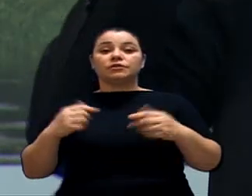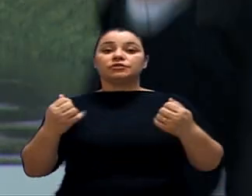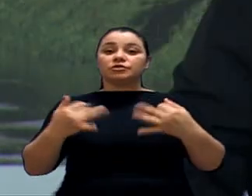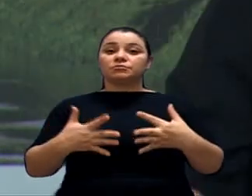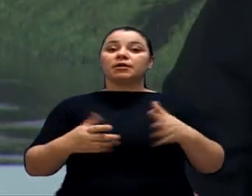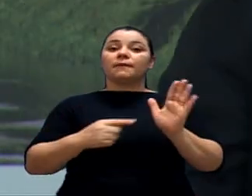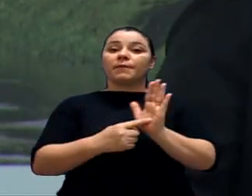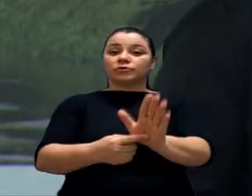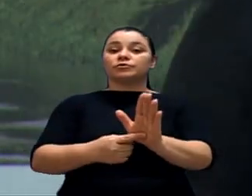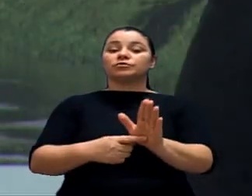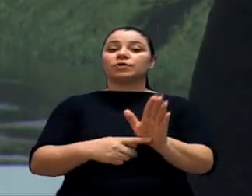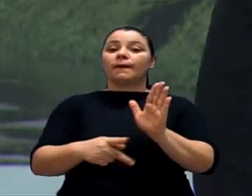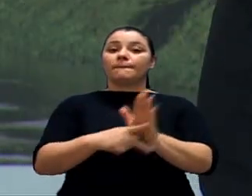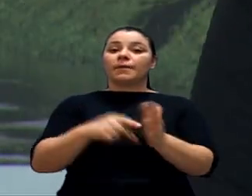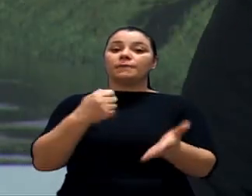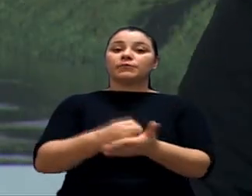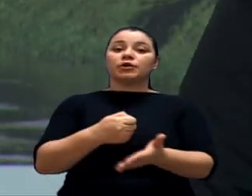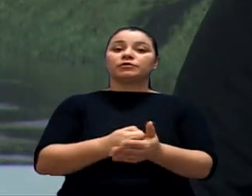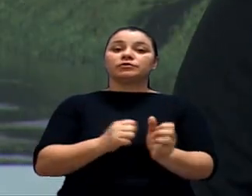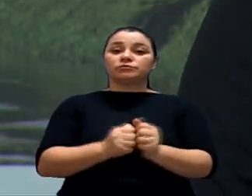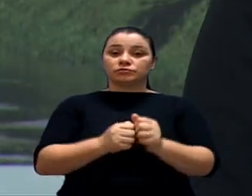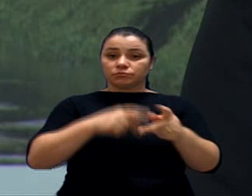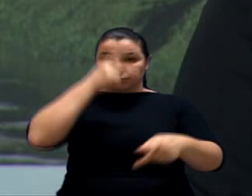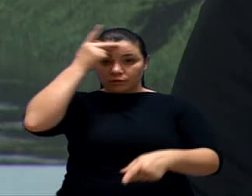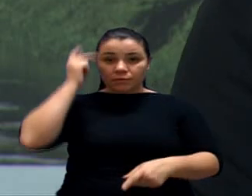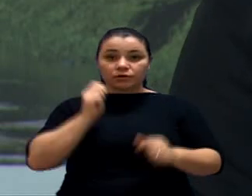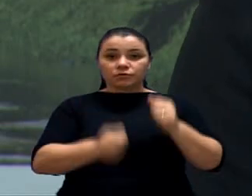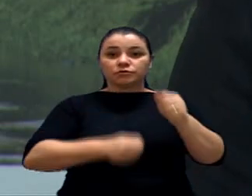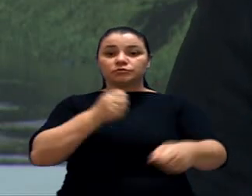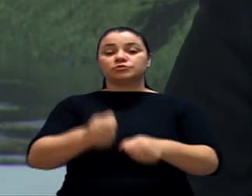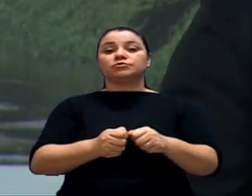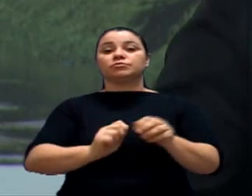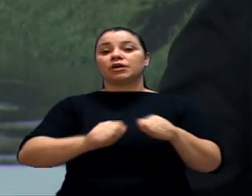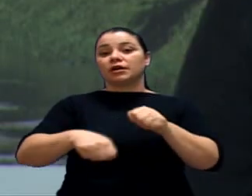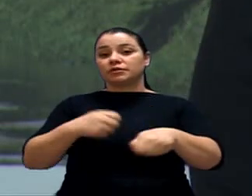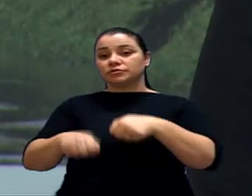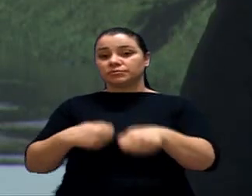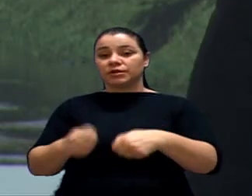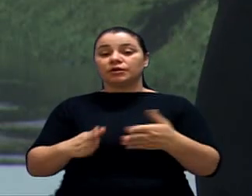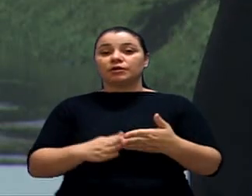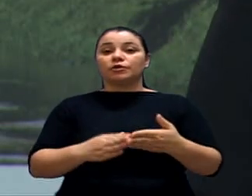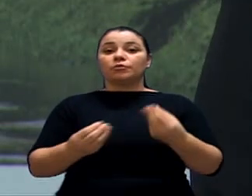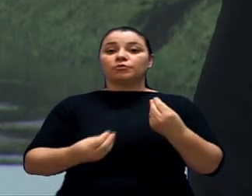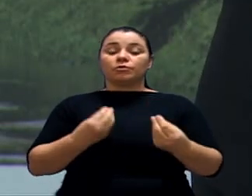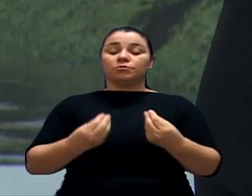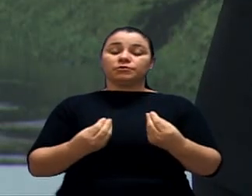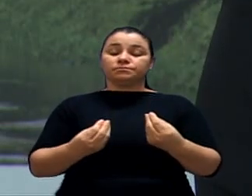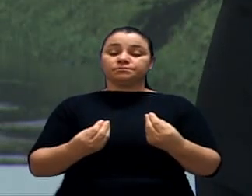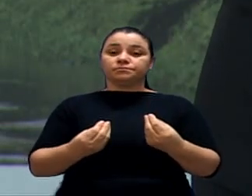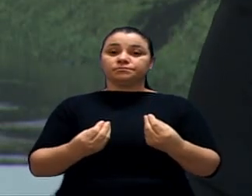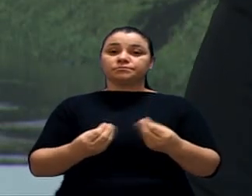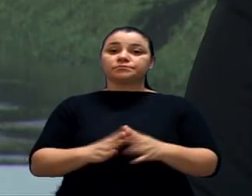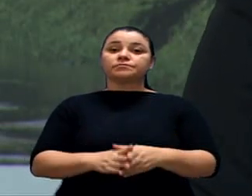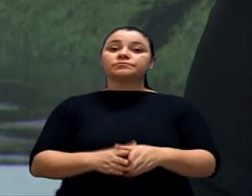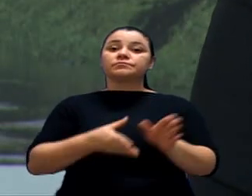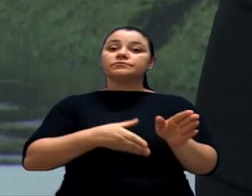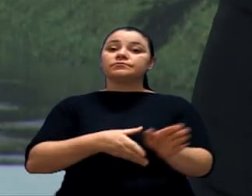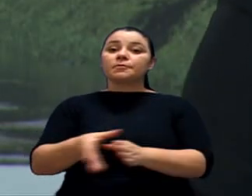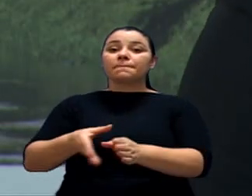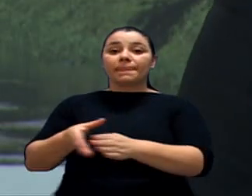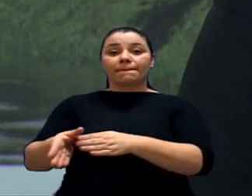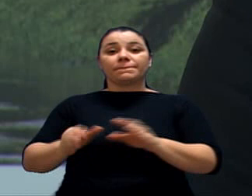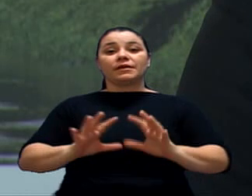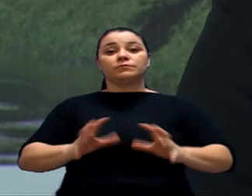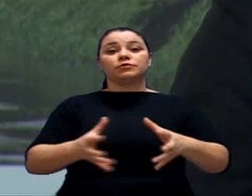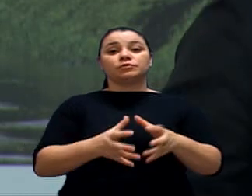foi proposto junto ao pessoal, junto à coordenação ali da parte do conselho, que é